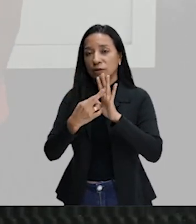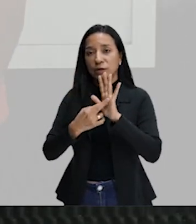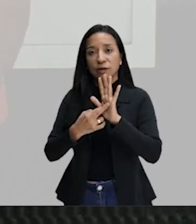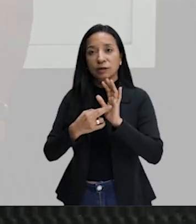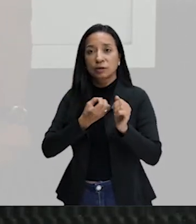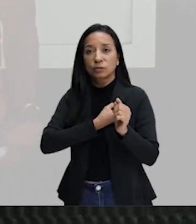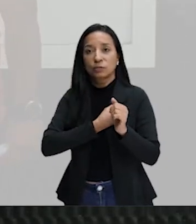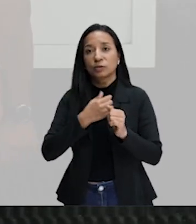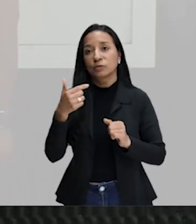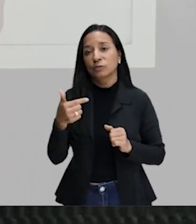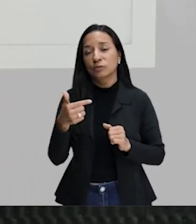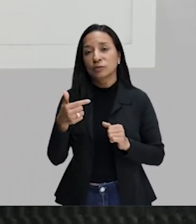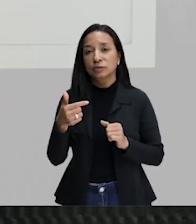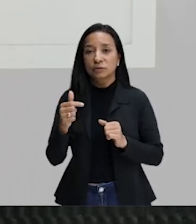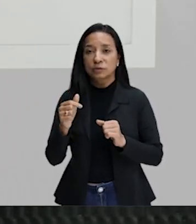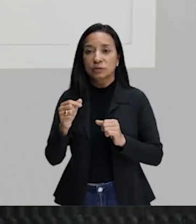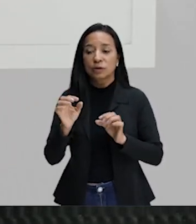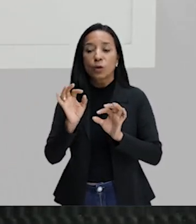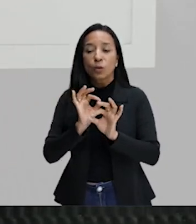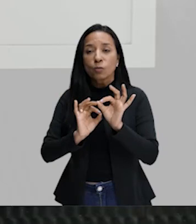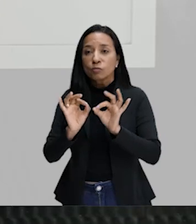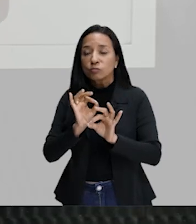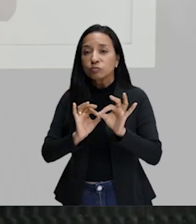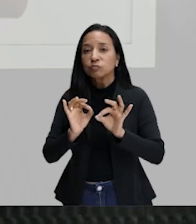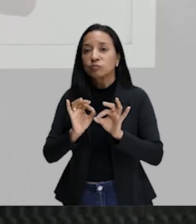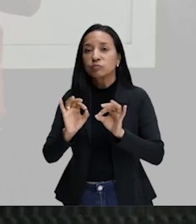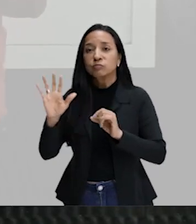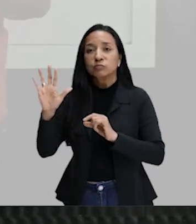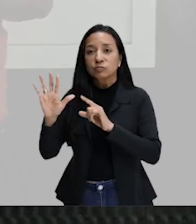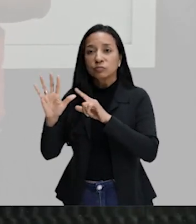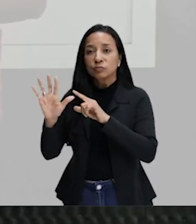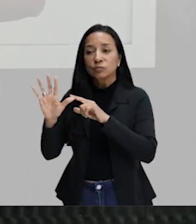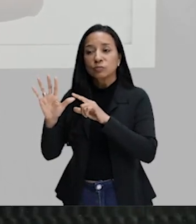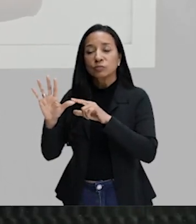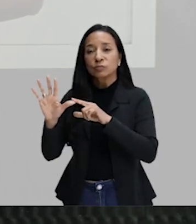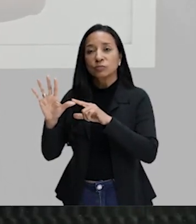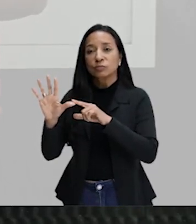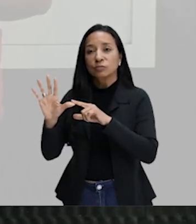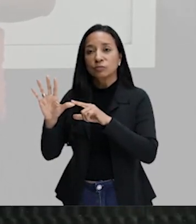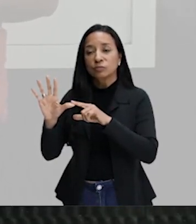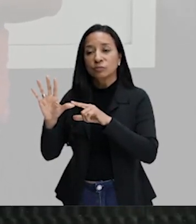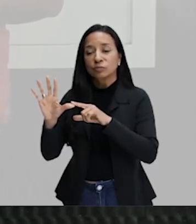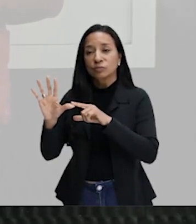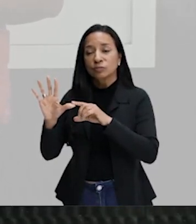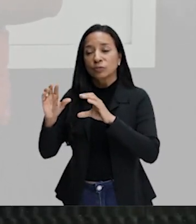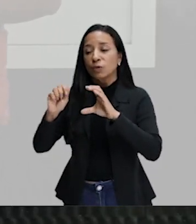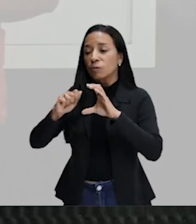direita número 2, da forma em que está, quando trata-se de uma carga